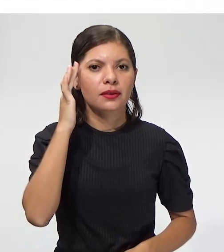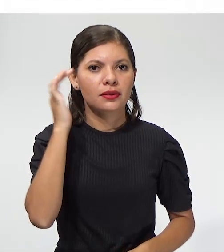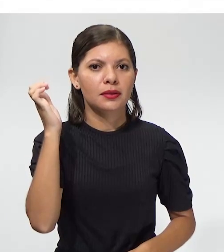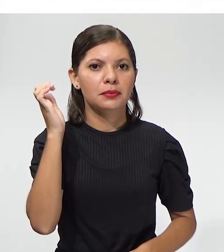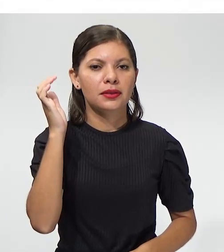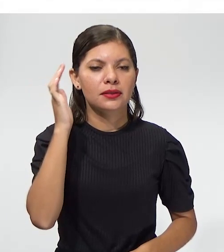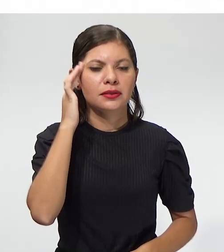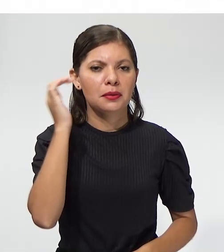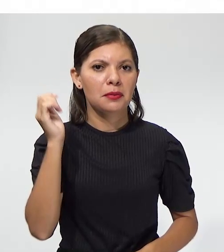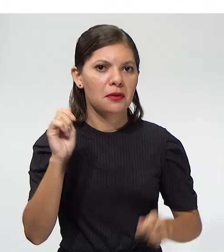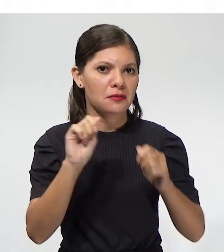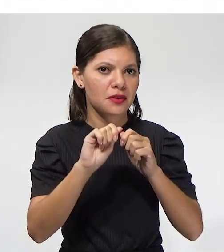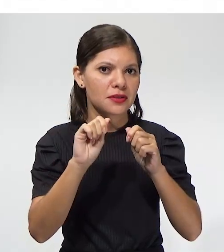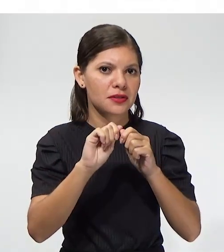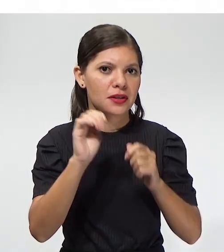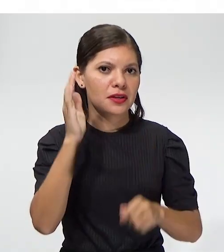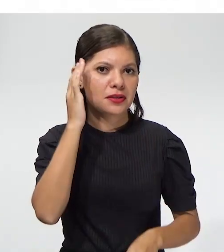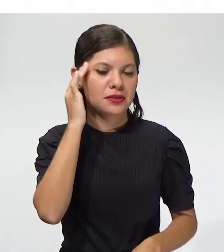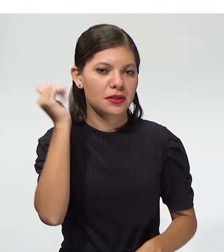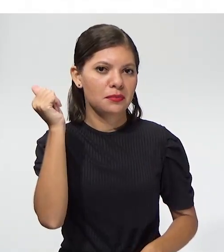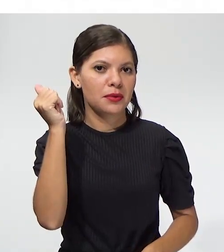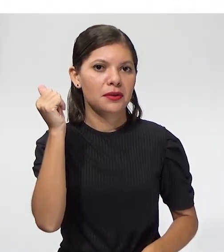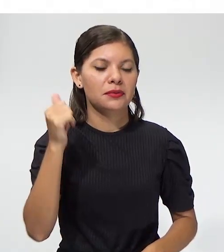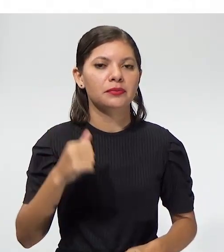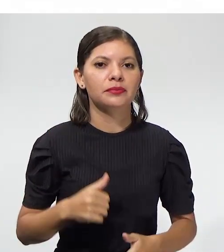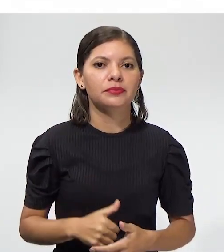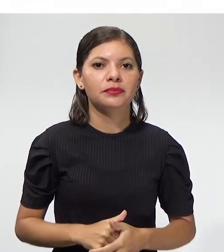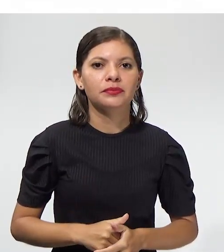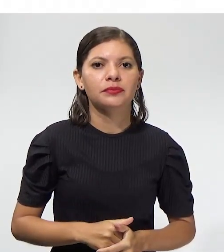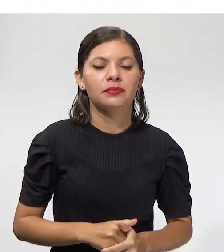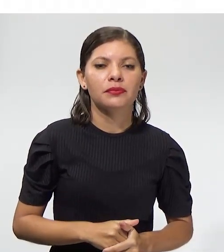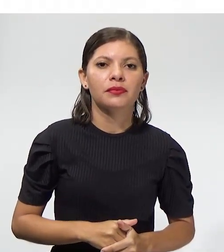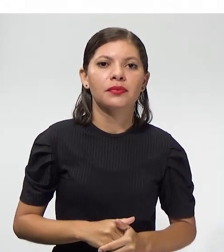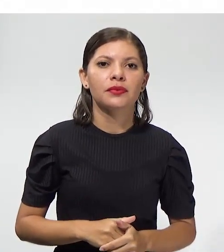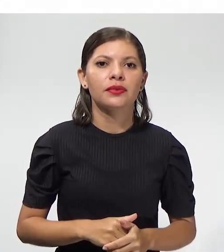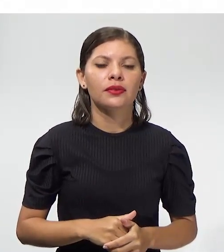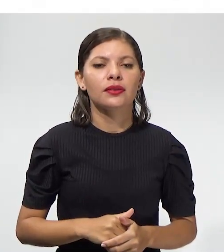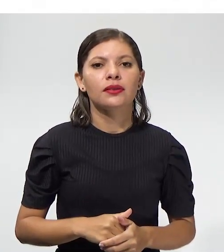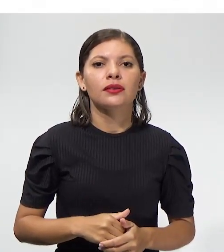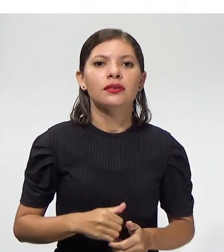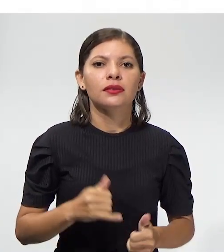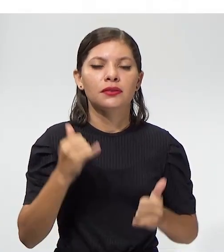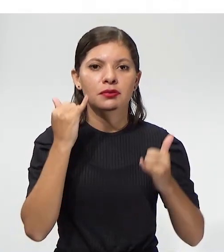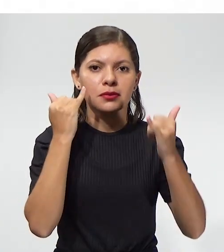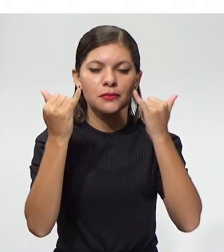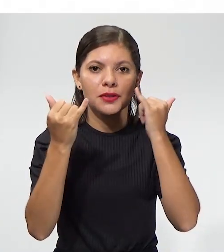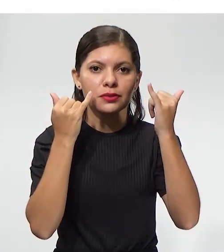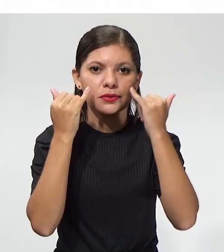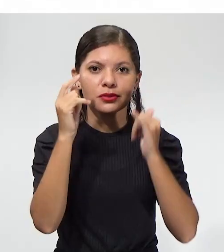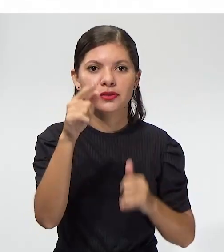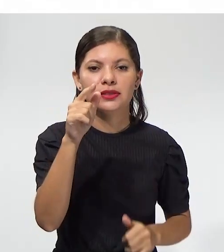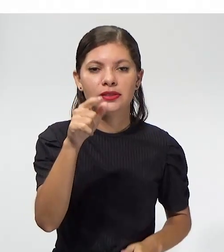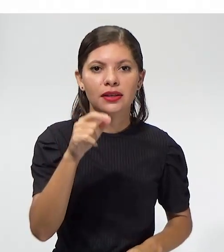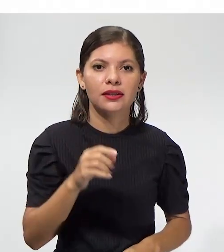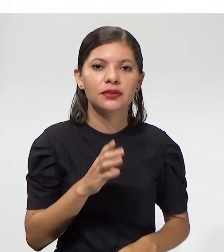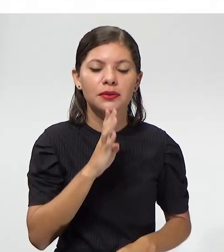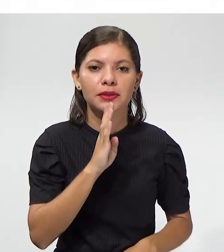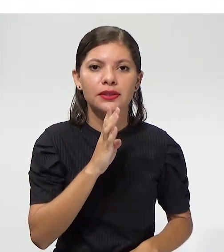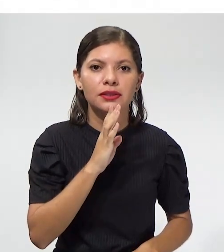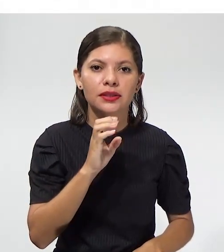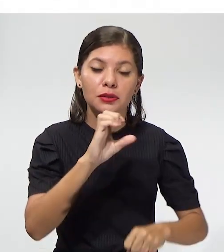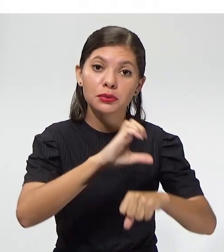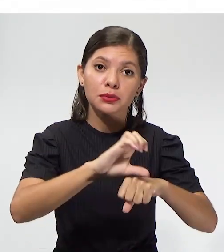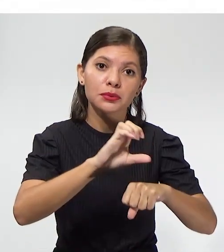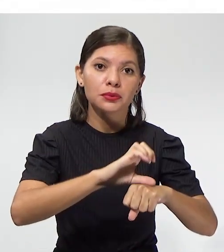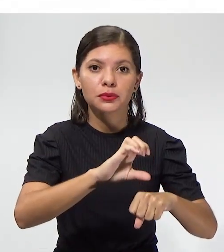o saber fazer e o saber ser. Todas essas informações vocês vão conhecer durante o